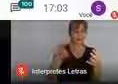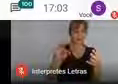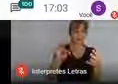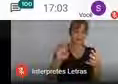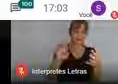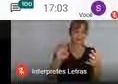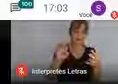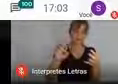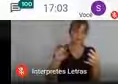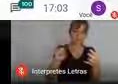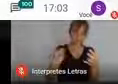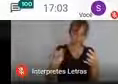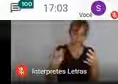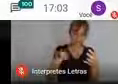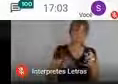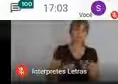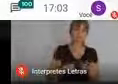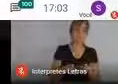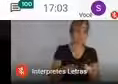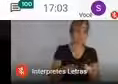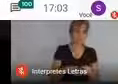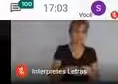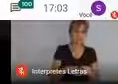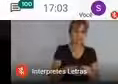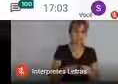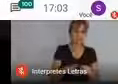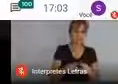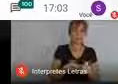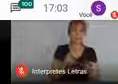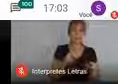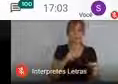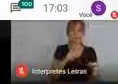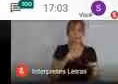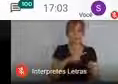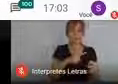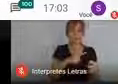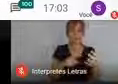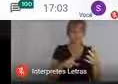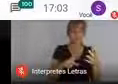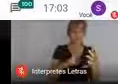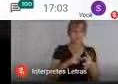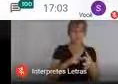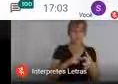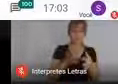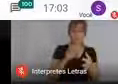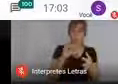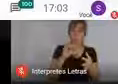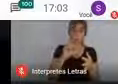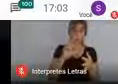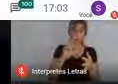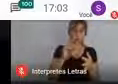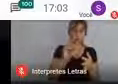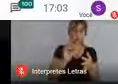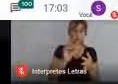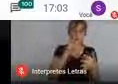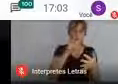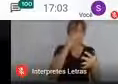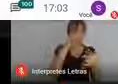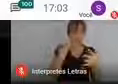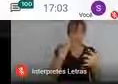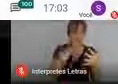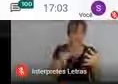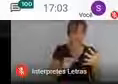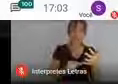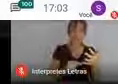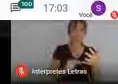marevasa, moinho de água, olho, sumidor. Então, essa pergunta era,